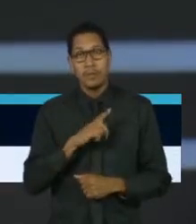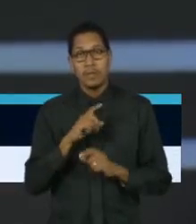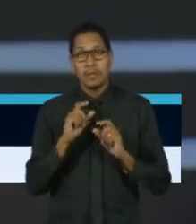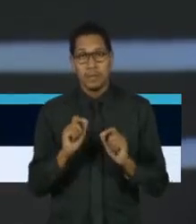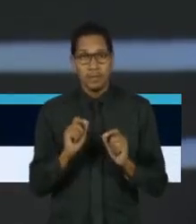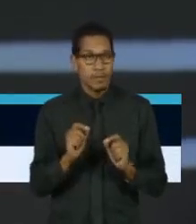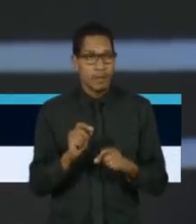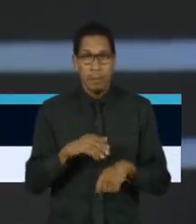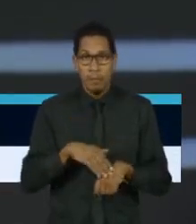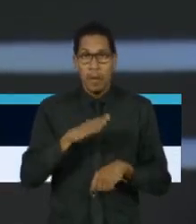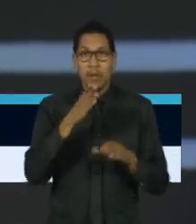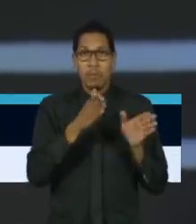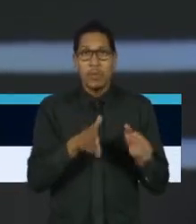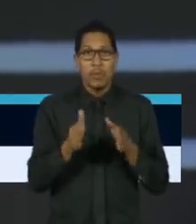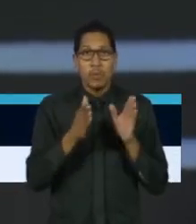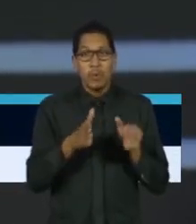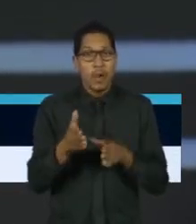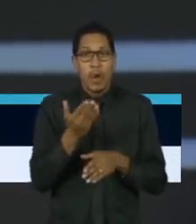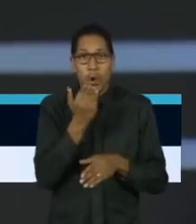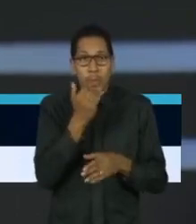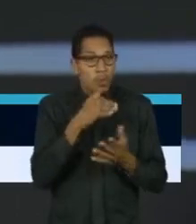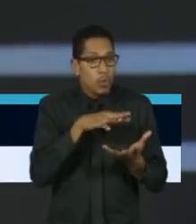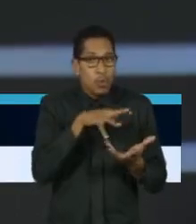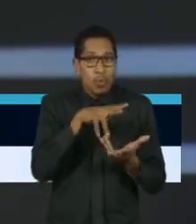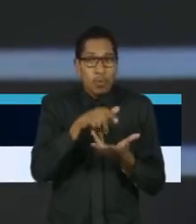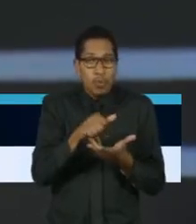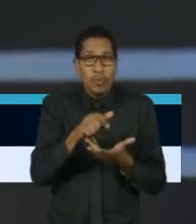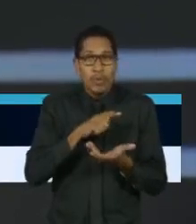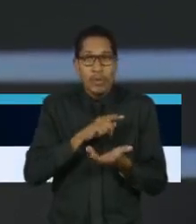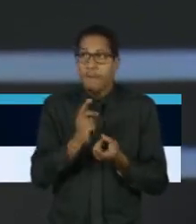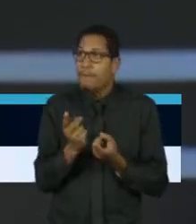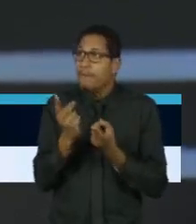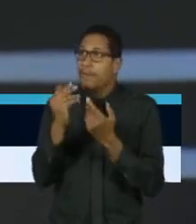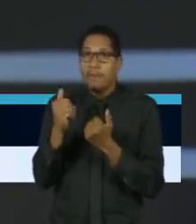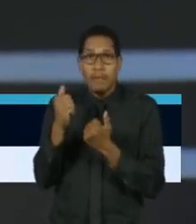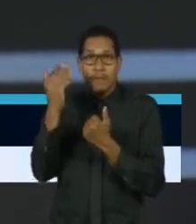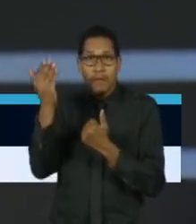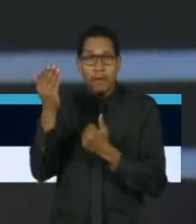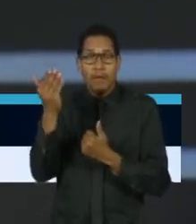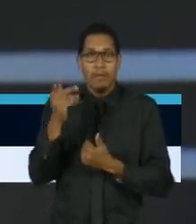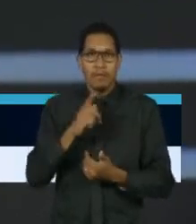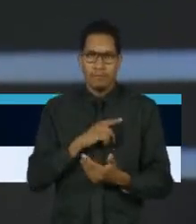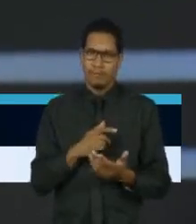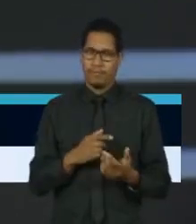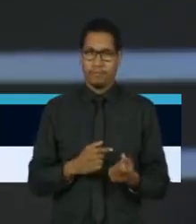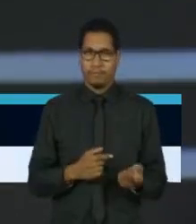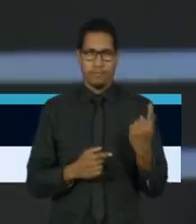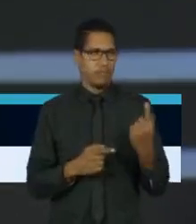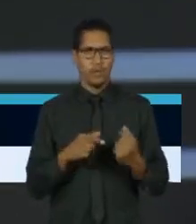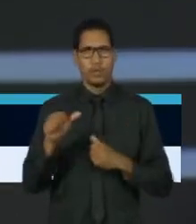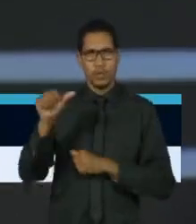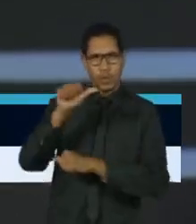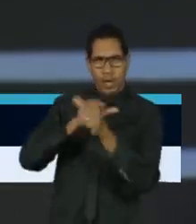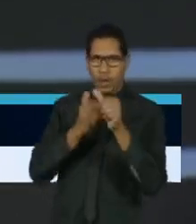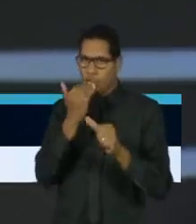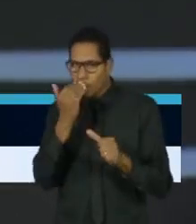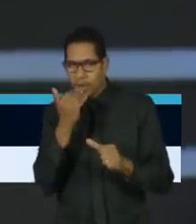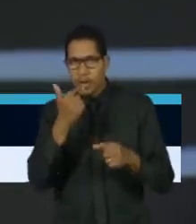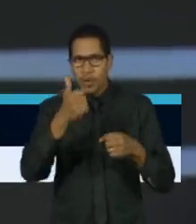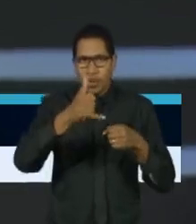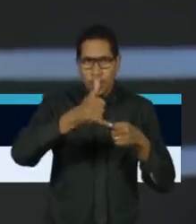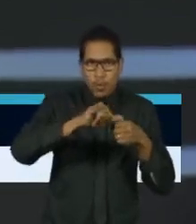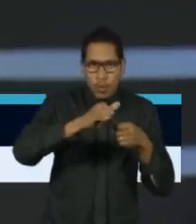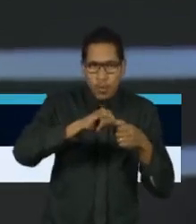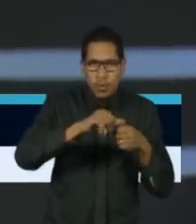do mundo. Exportando alimento, trocar alimentação por óleo diesel. E nós temos 30 milhões de brasileiros